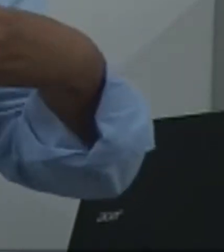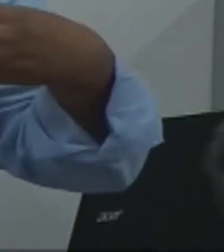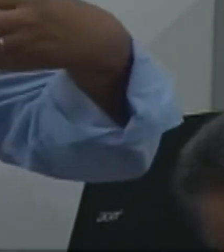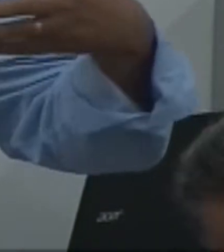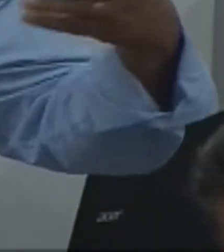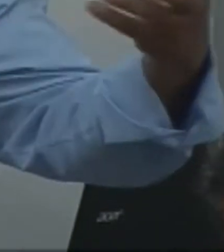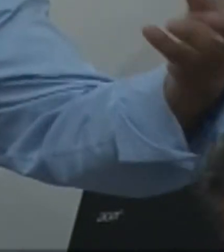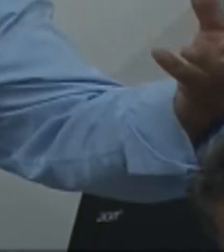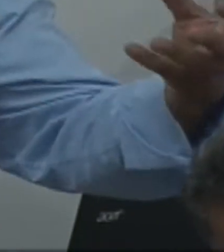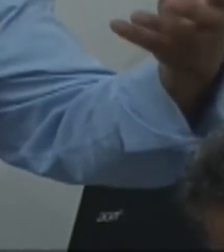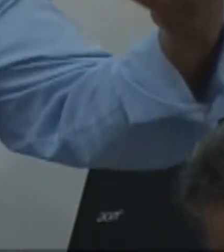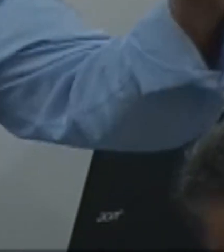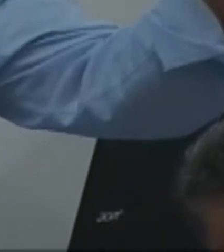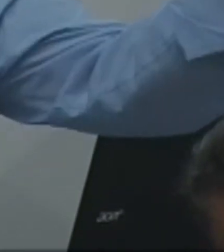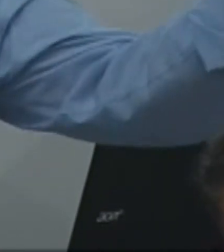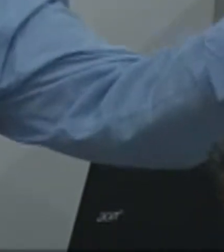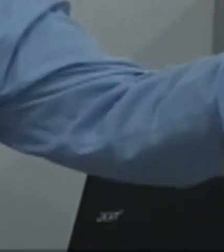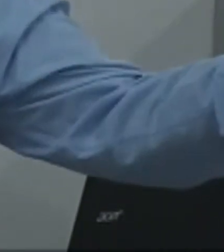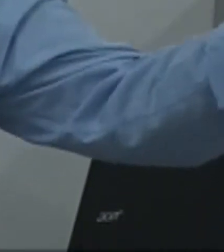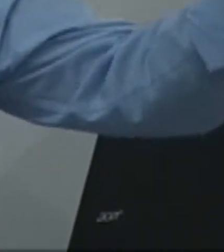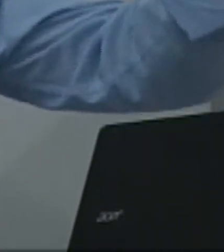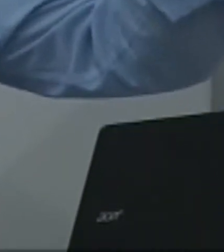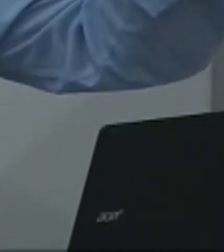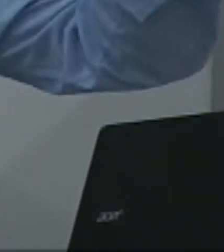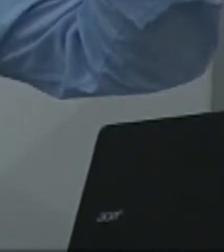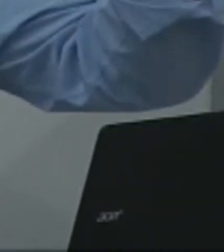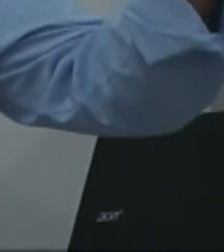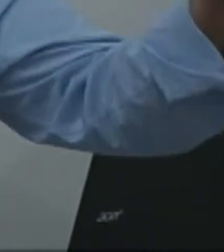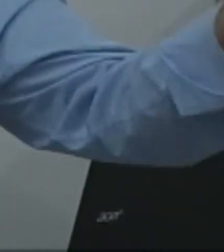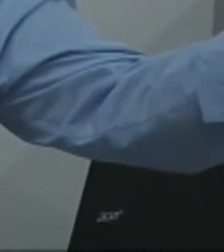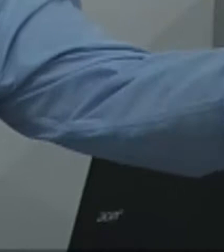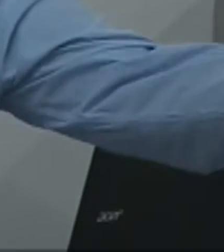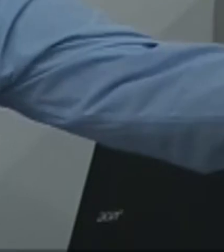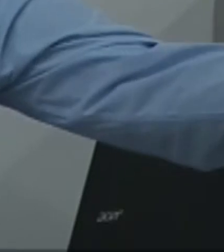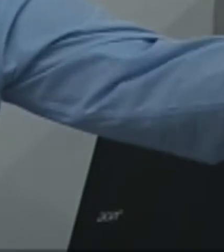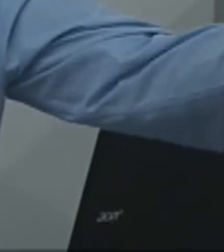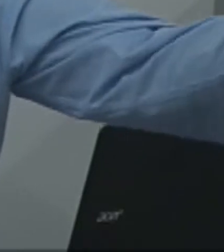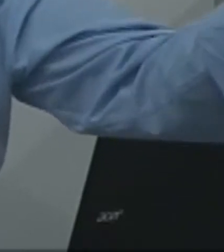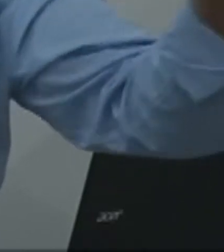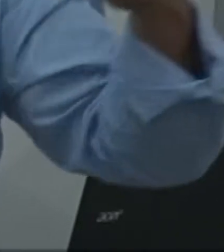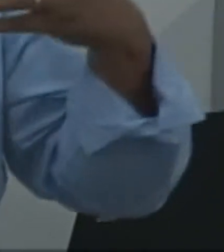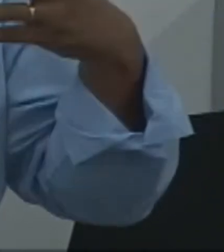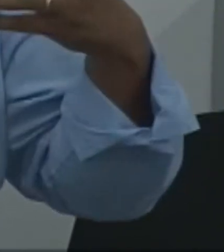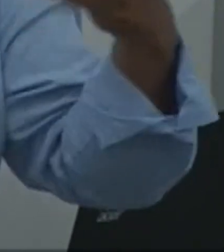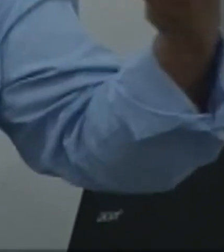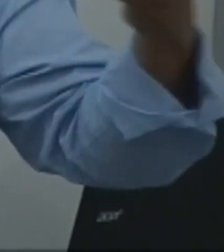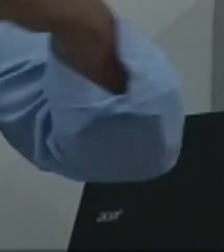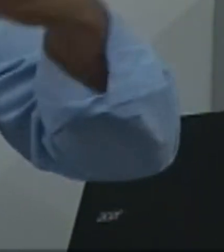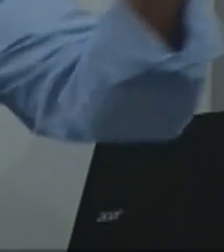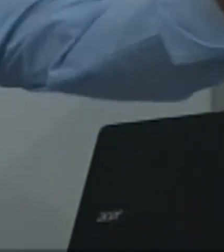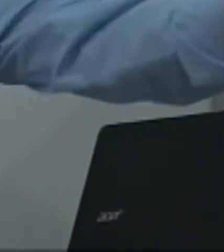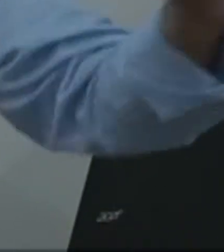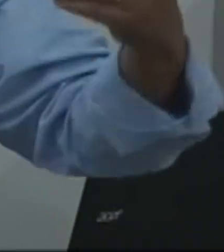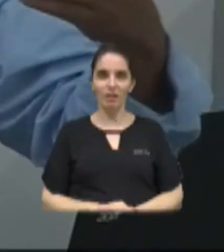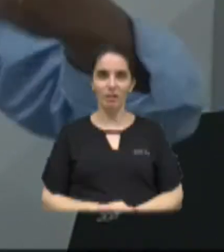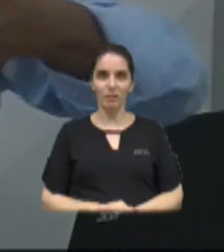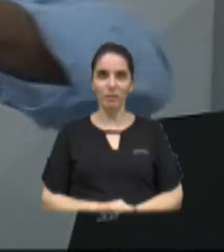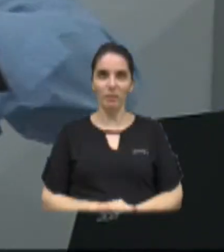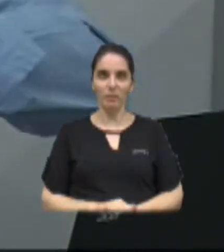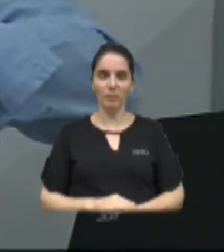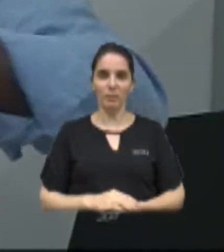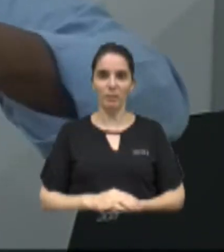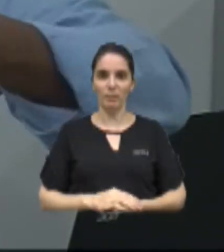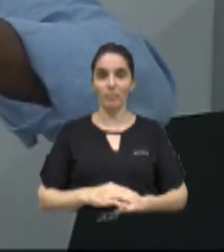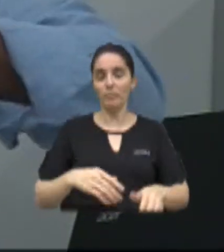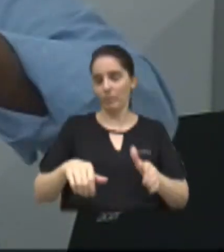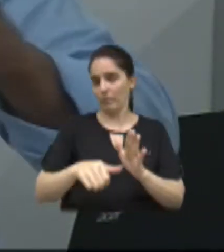algumas classes que chamam mais, porque, por exemplo, maternal 1 é o que sai, aí entra o maternal, e